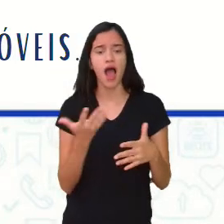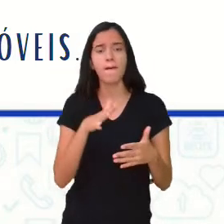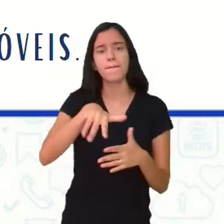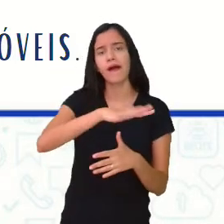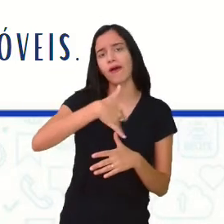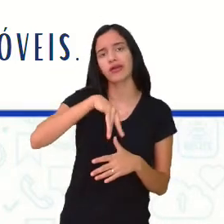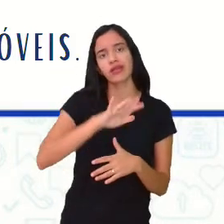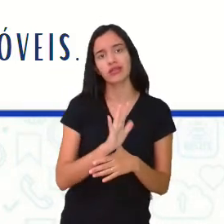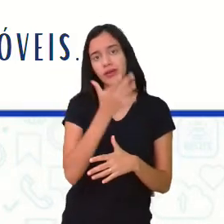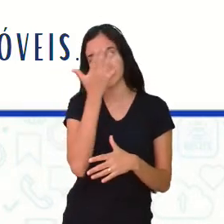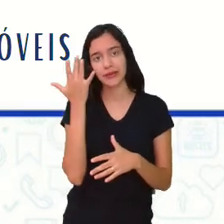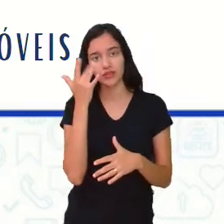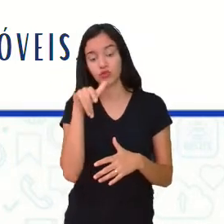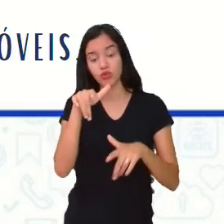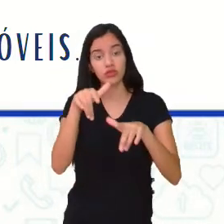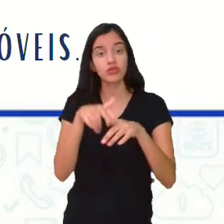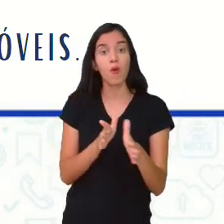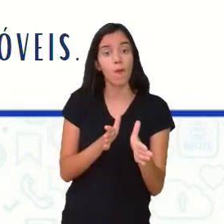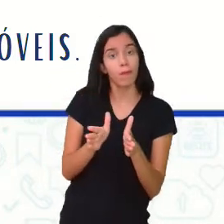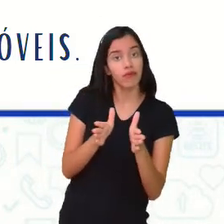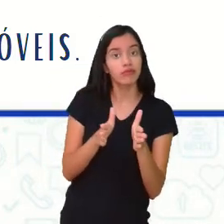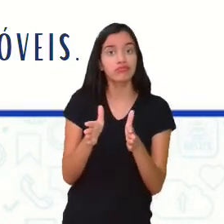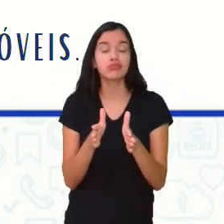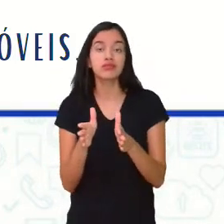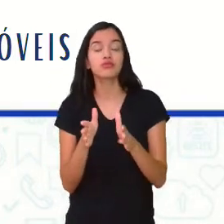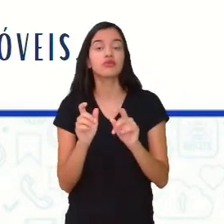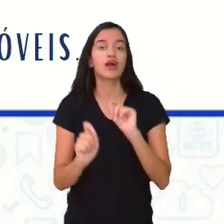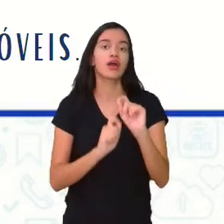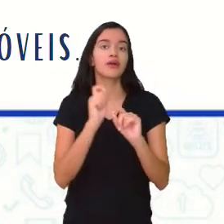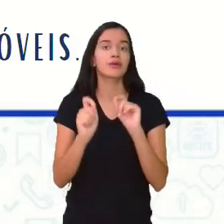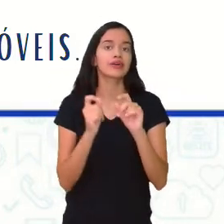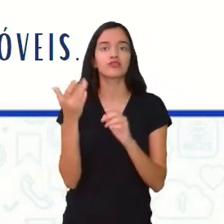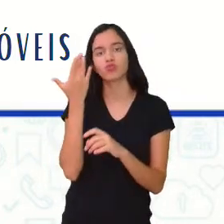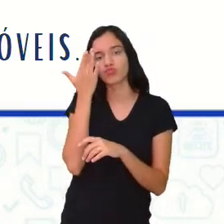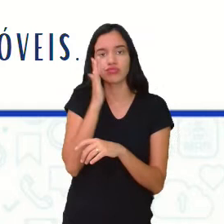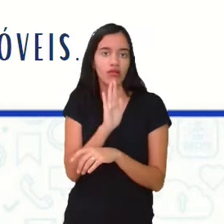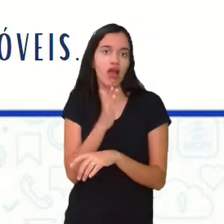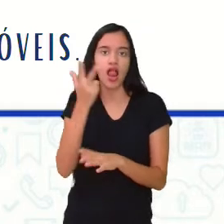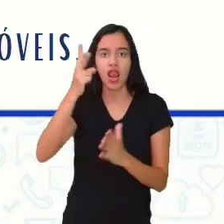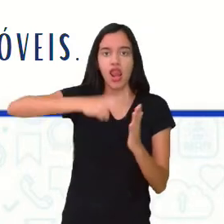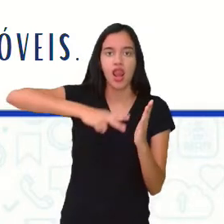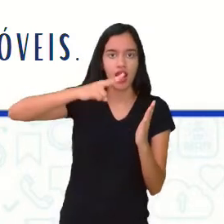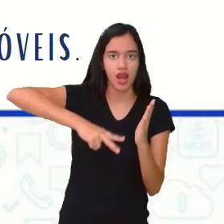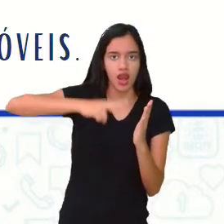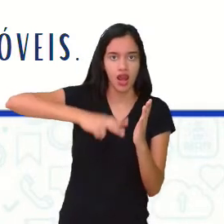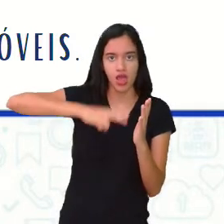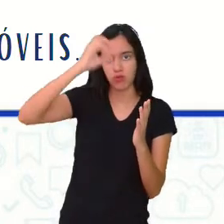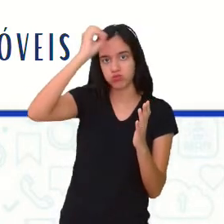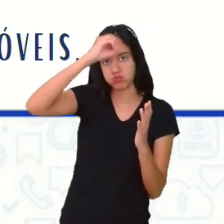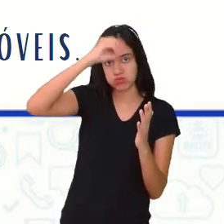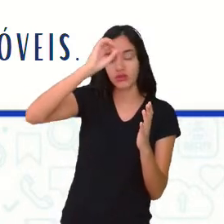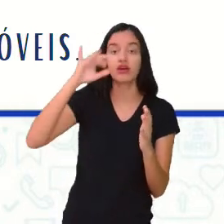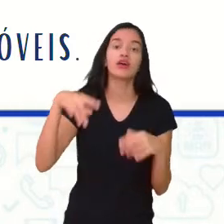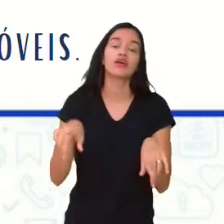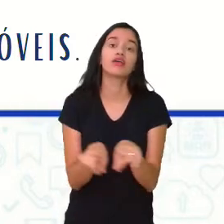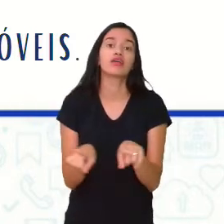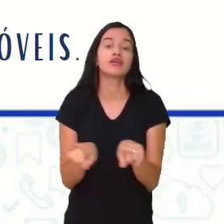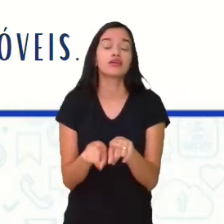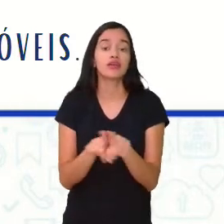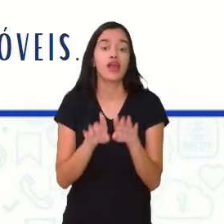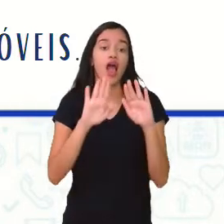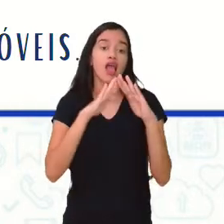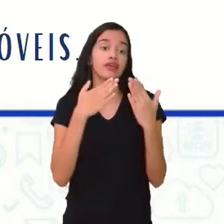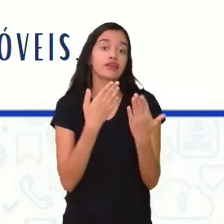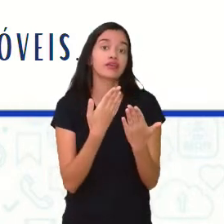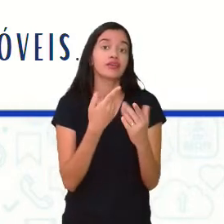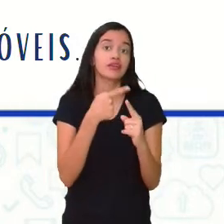das pessoas naquele período, na Idade Média, elas não sabiam ler, elas eram analfabetas, e a igreja ela tinha também essa